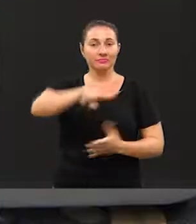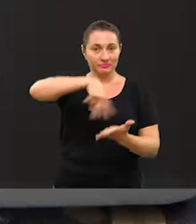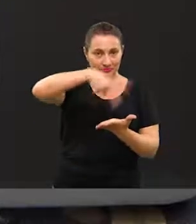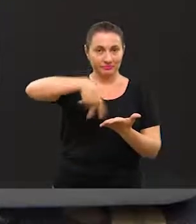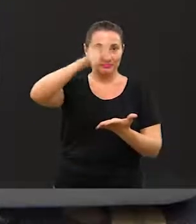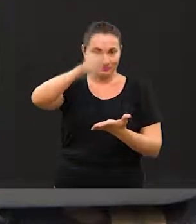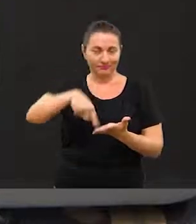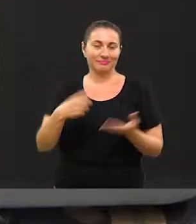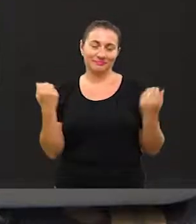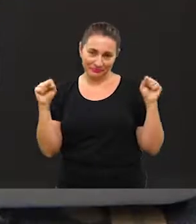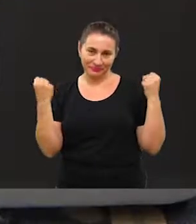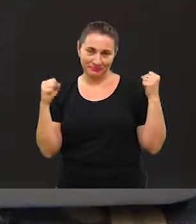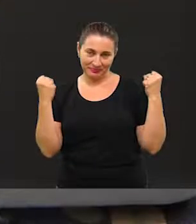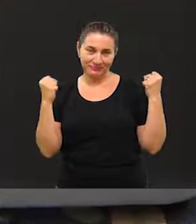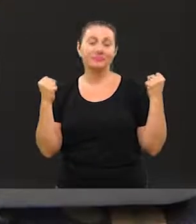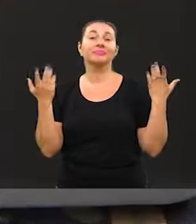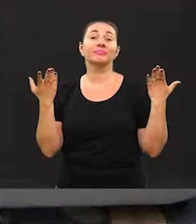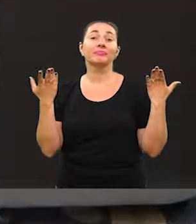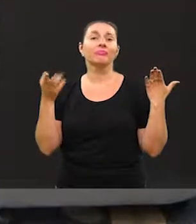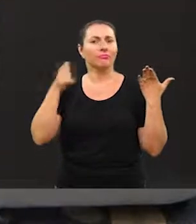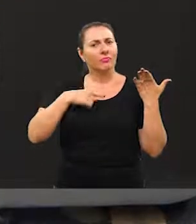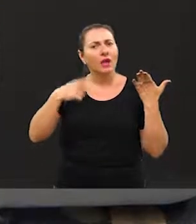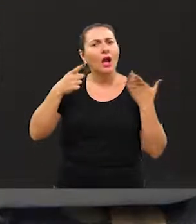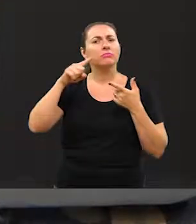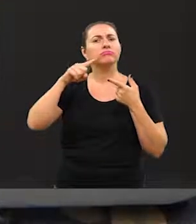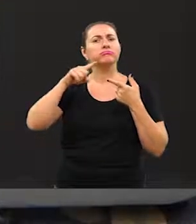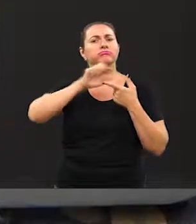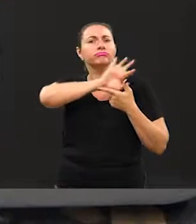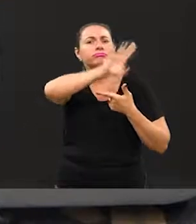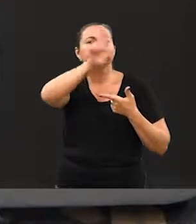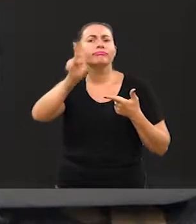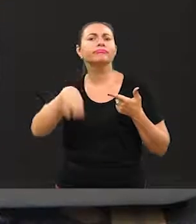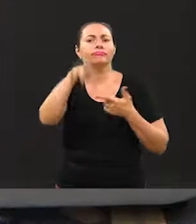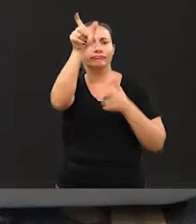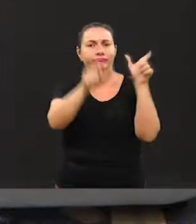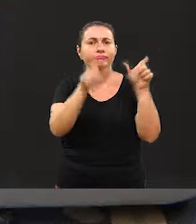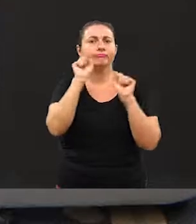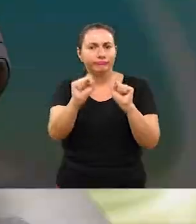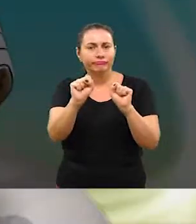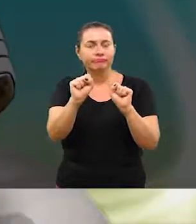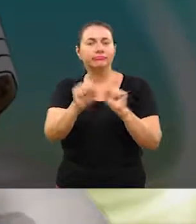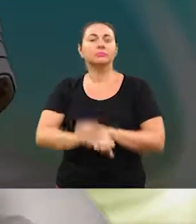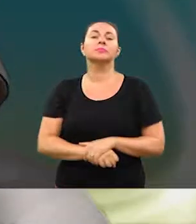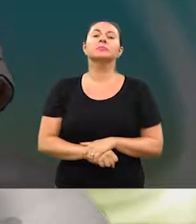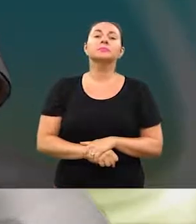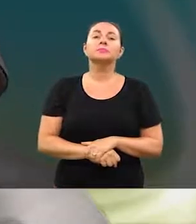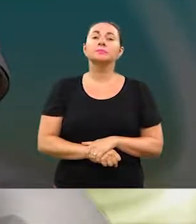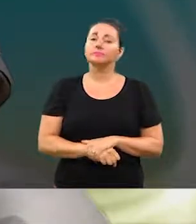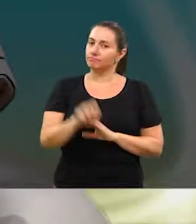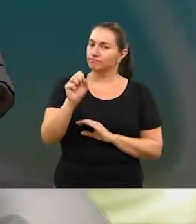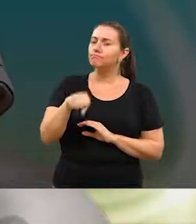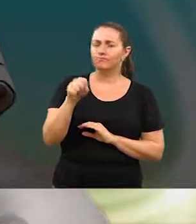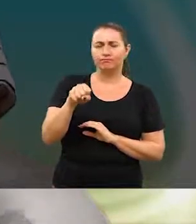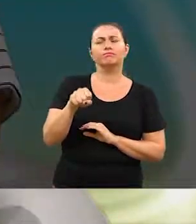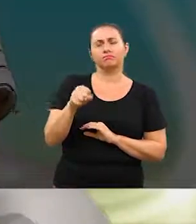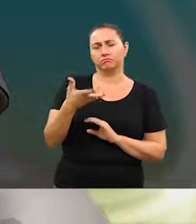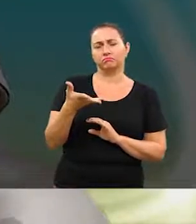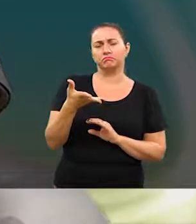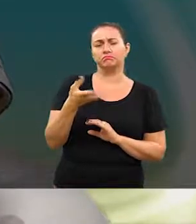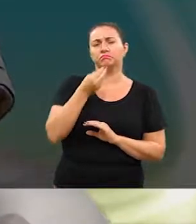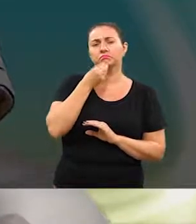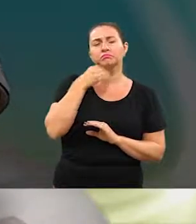Dançar é um exercício físico, como você acabou de dizer. É indicado para todas as pessoas? Geralmente sim. Então, a princípio,